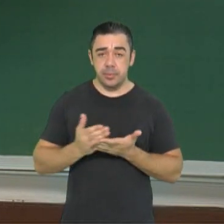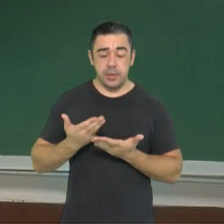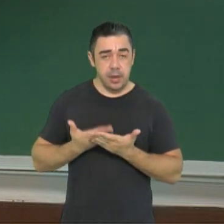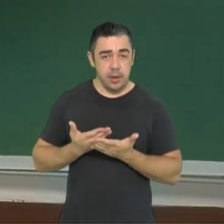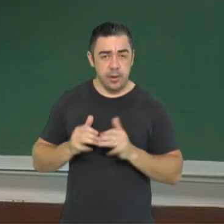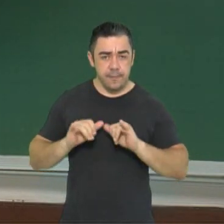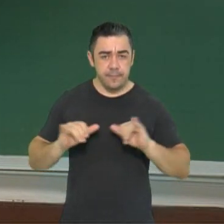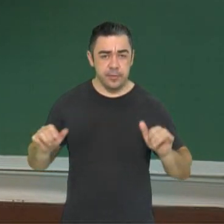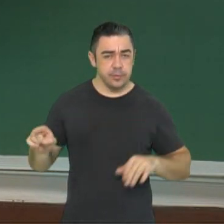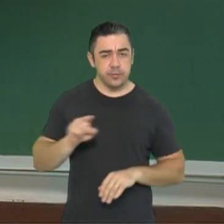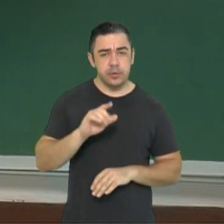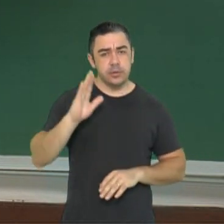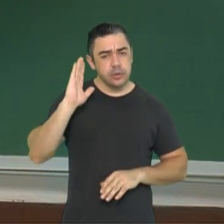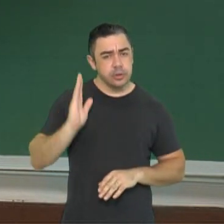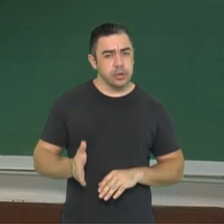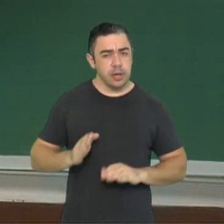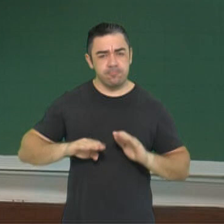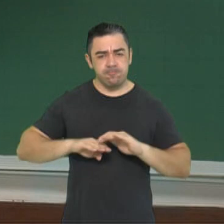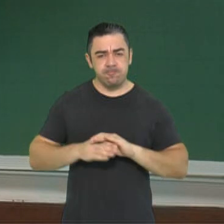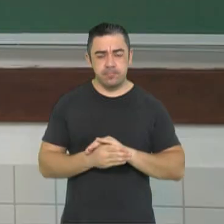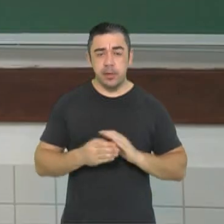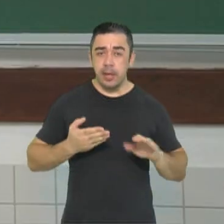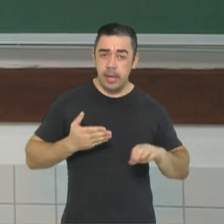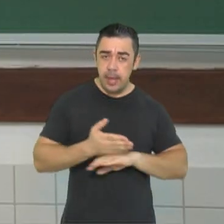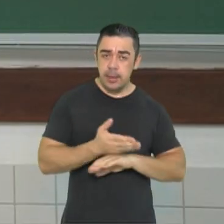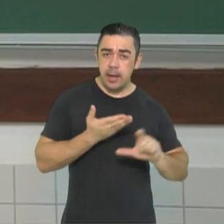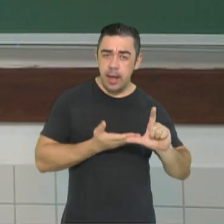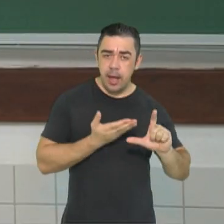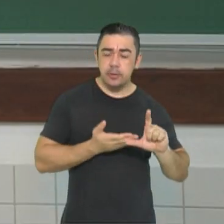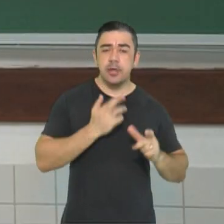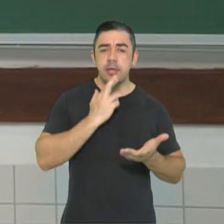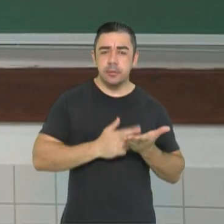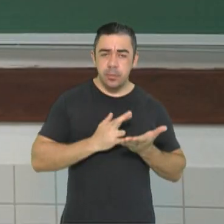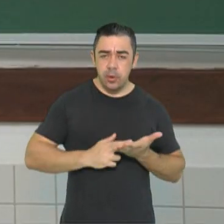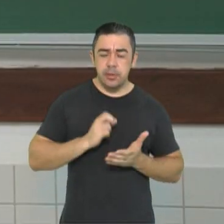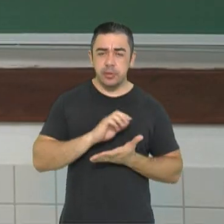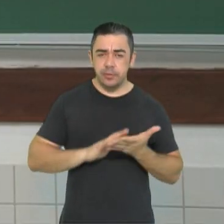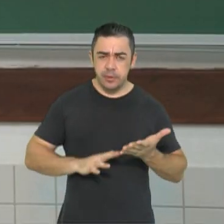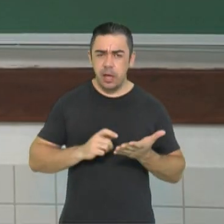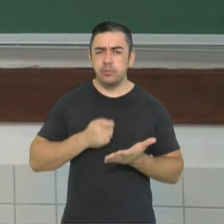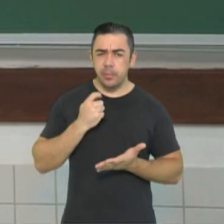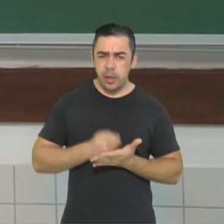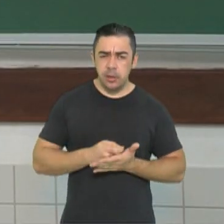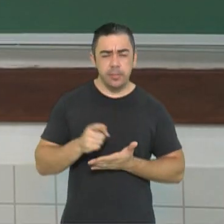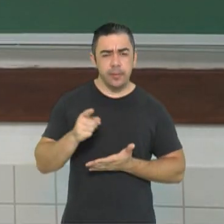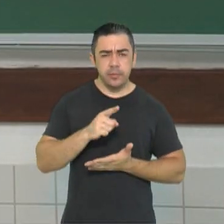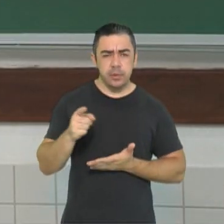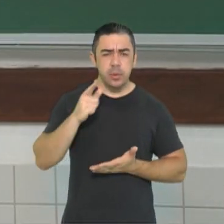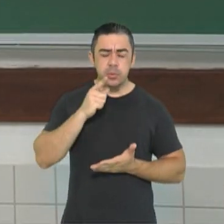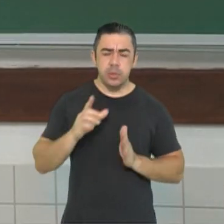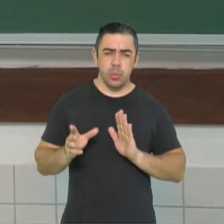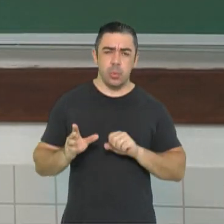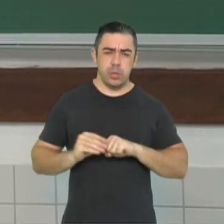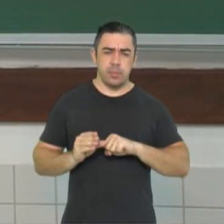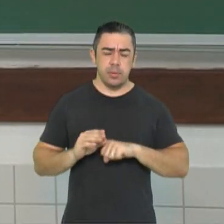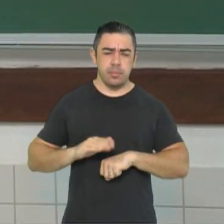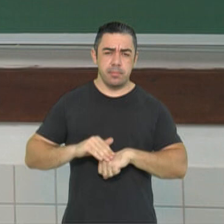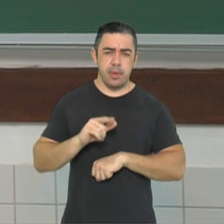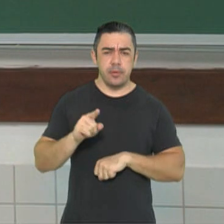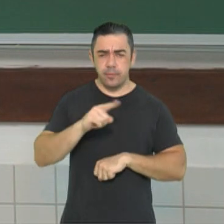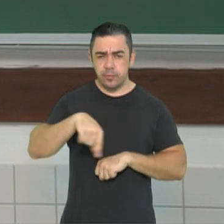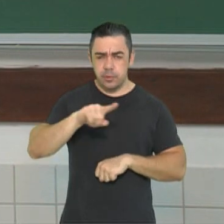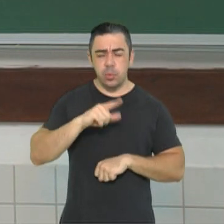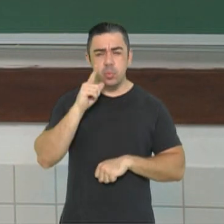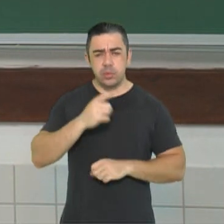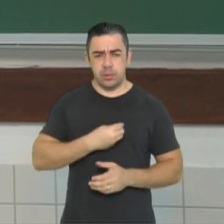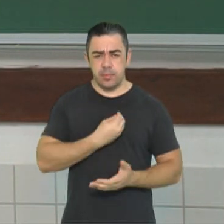aquele recado que você já sabe. Não esqueça de entrar no Class, fazer a atividade obrigatória, para além de você aumentar o seu conhecimento, você também garantir